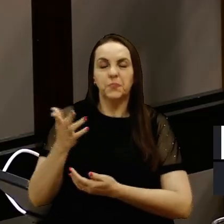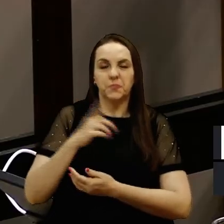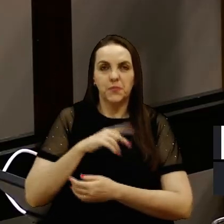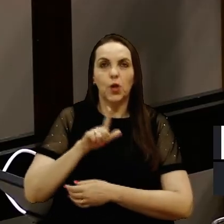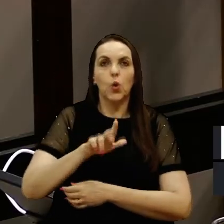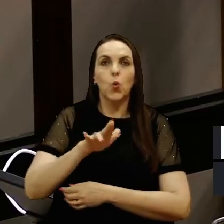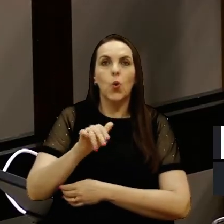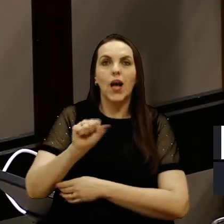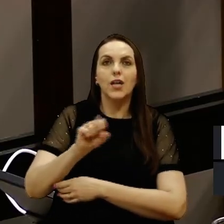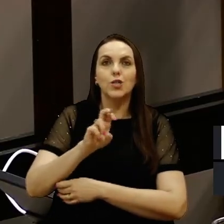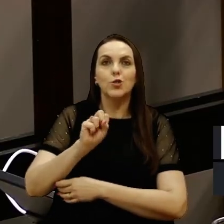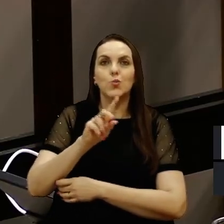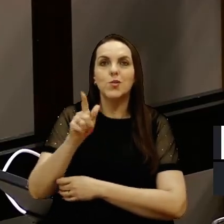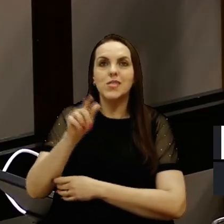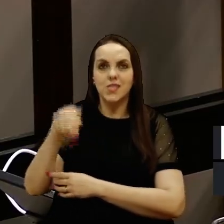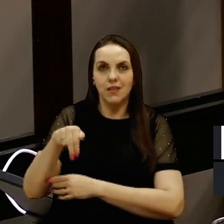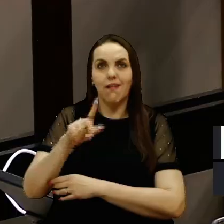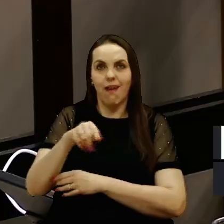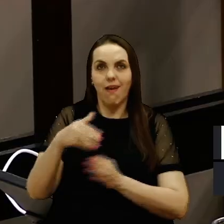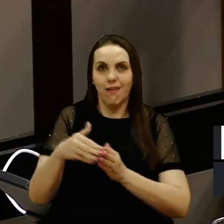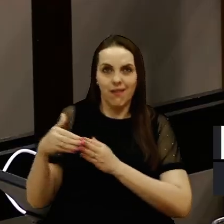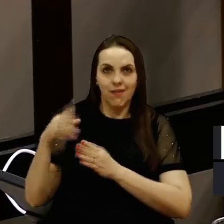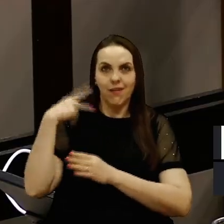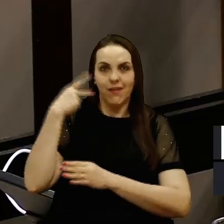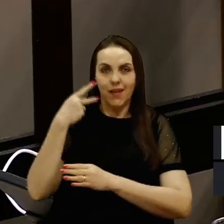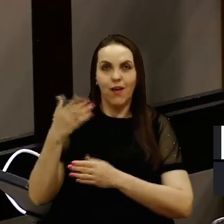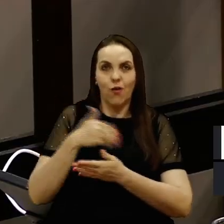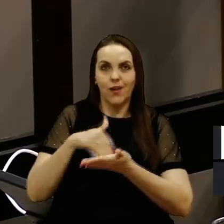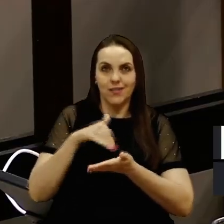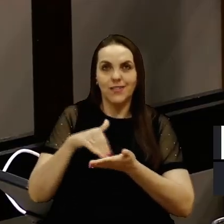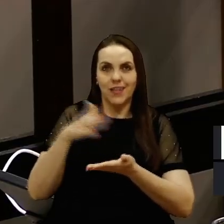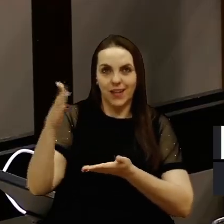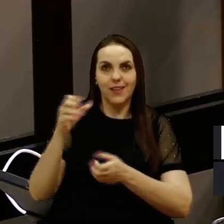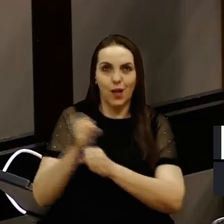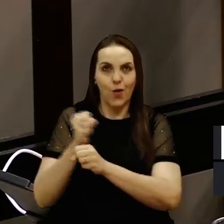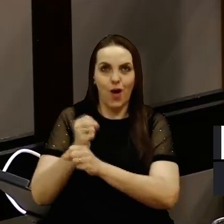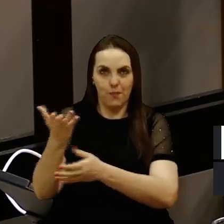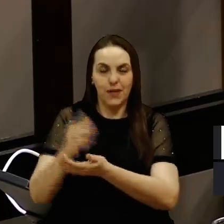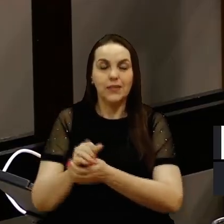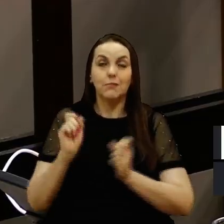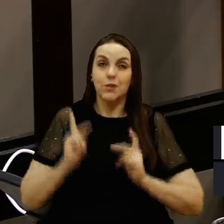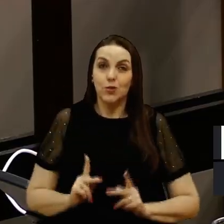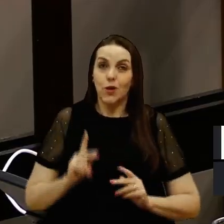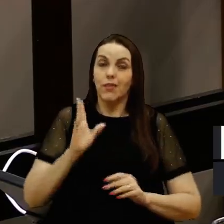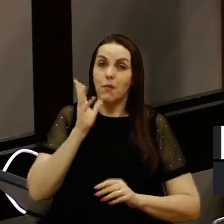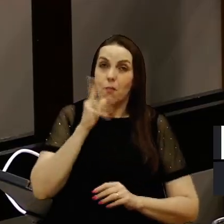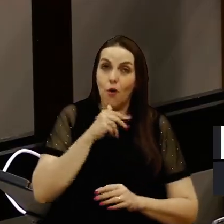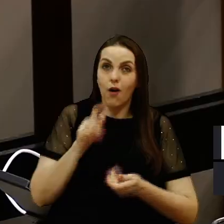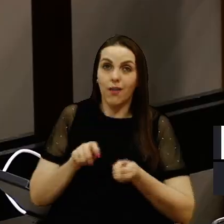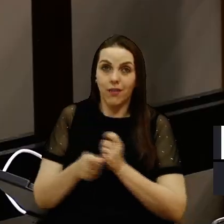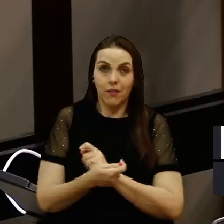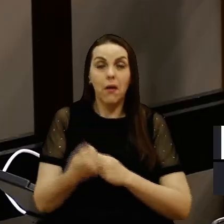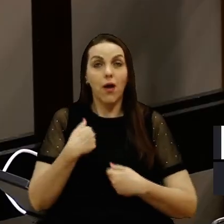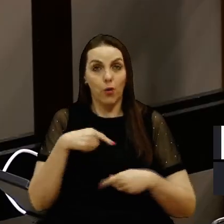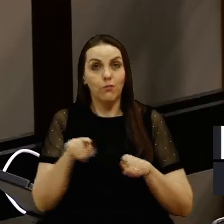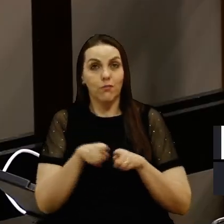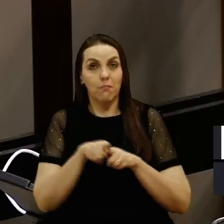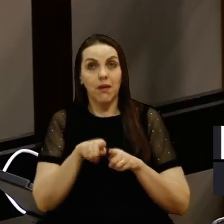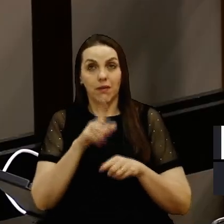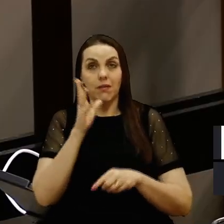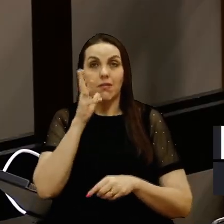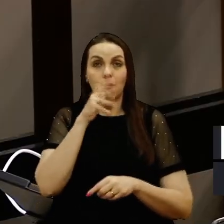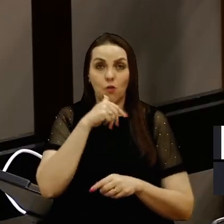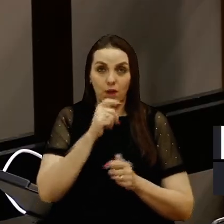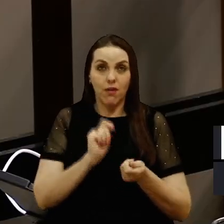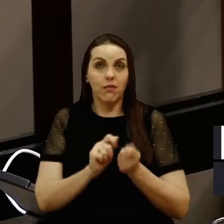orgulho de ter iniciado com ele na política. Creio que no início ele demorou ali, porque o pessoal demora a se adequar, assim como eu demorei a se adequar a vereador, e assim a gente